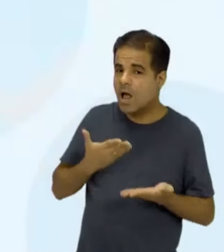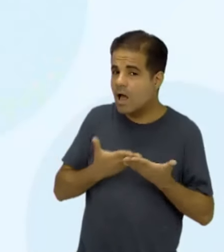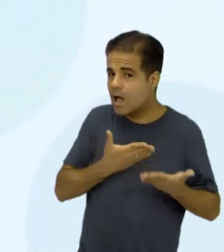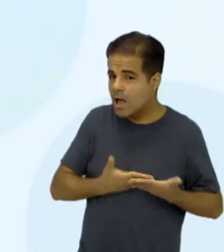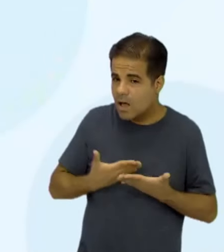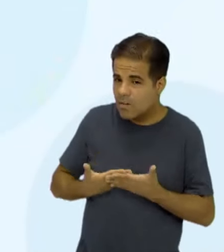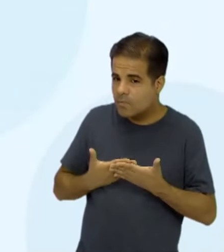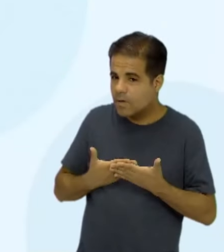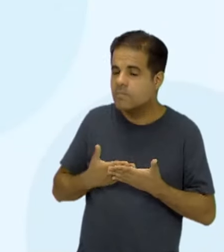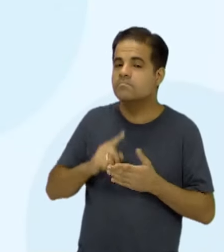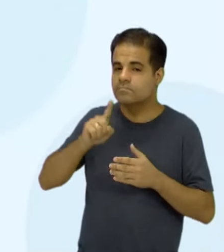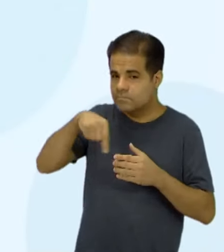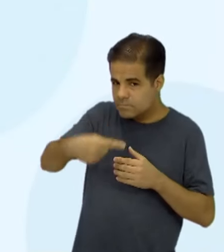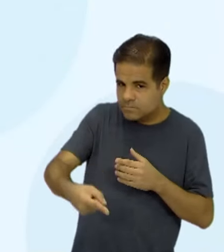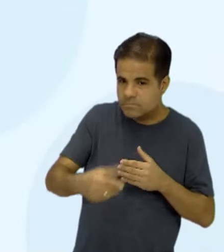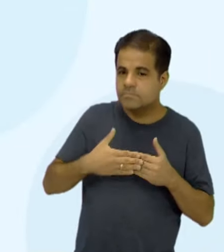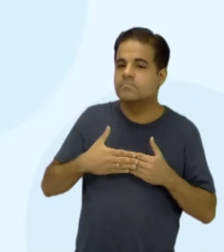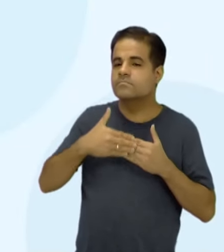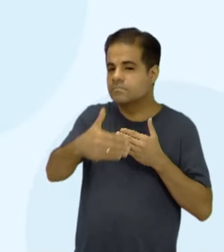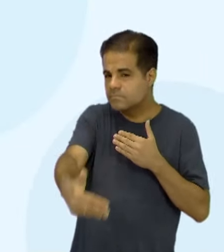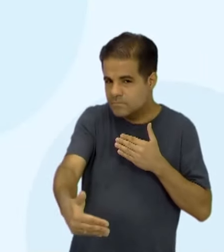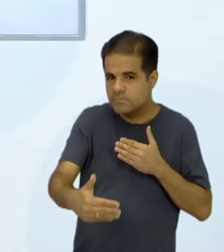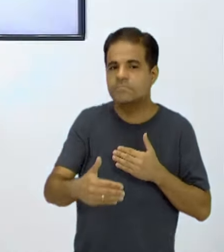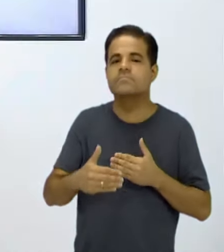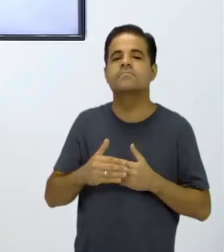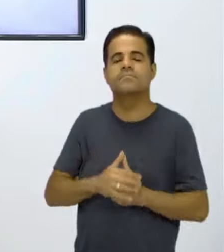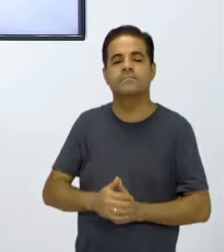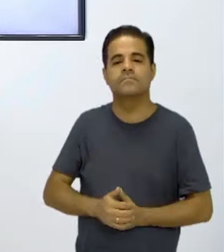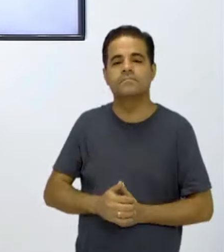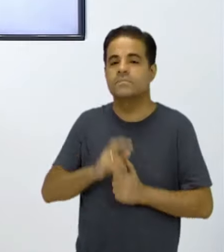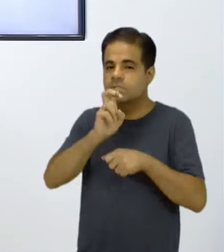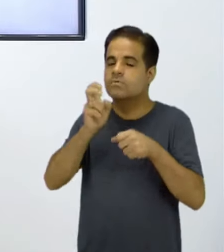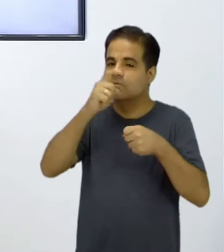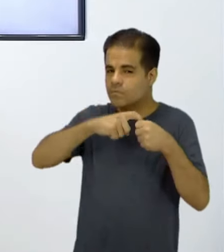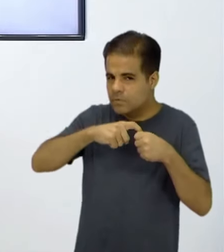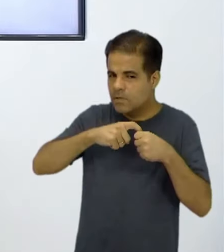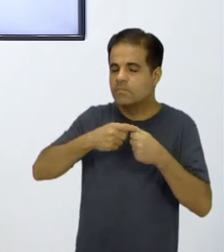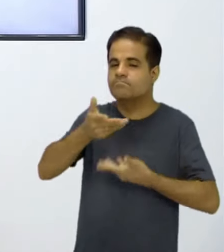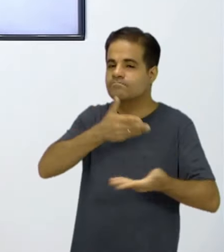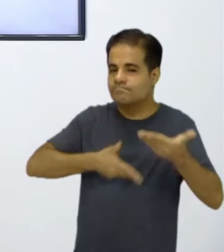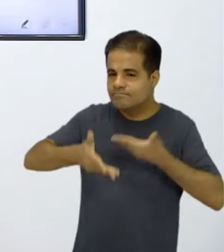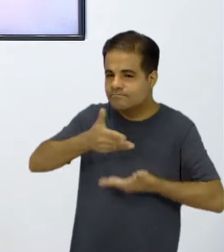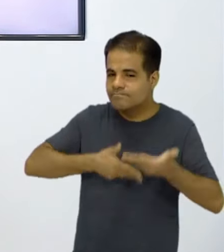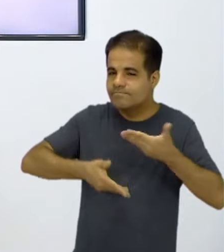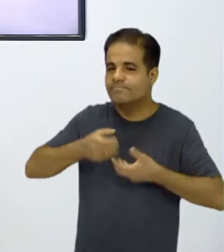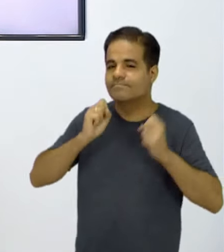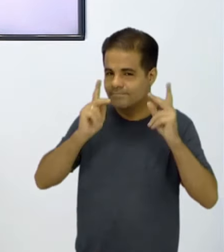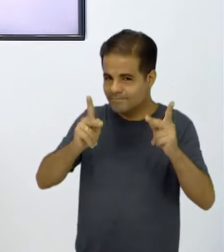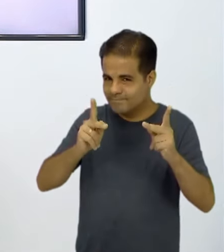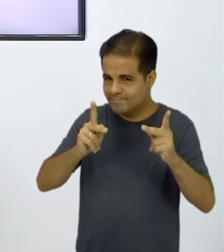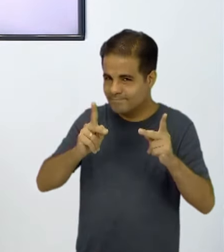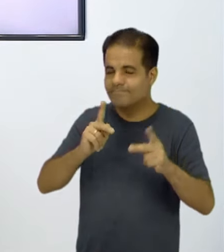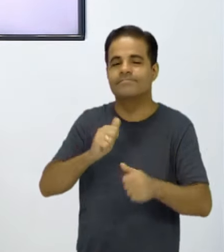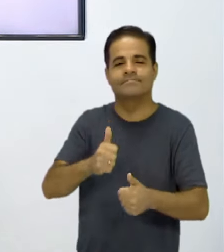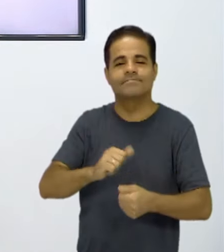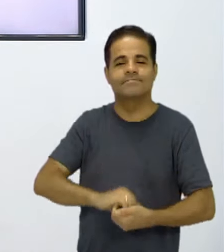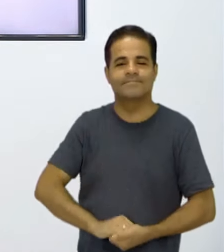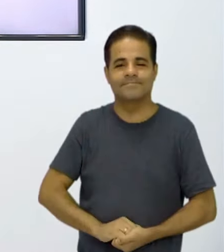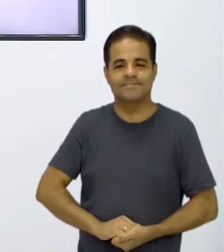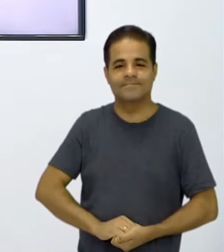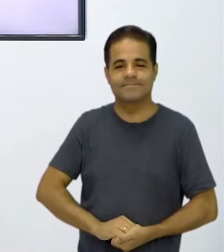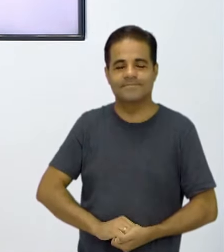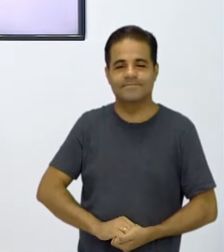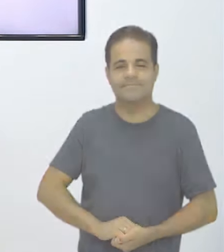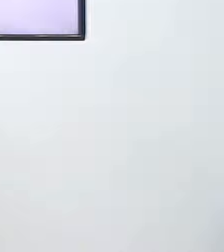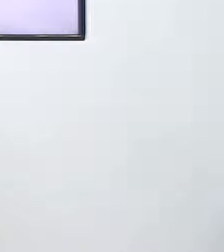sala e daqui Fairy Secrets we are Back 5 segundos a gente volta com a interação até pior